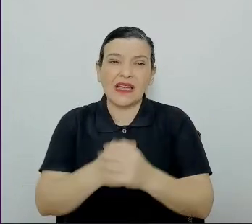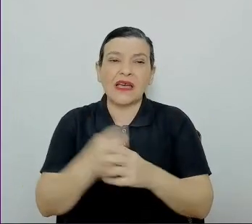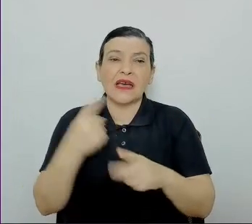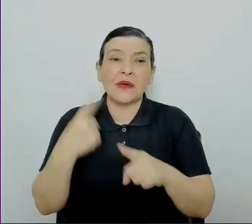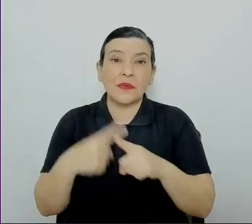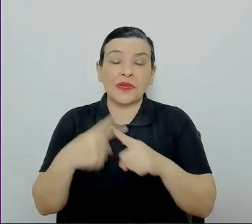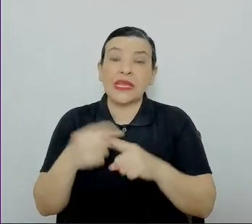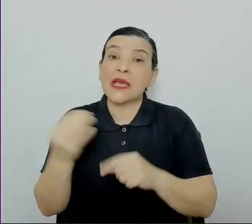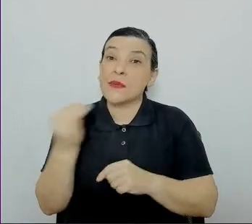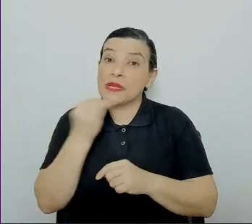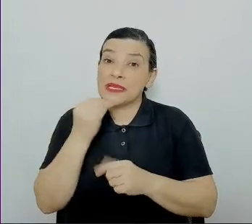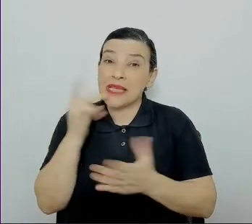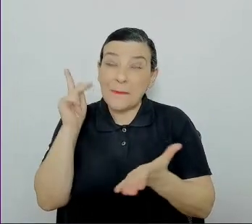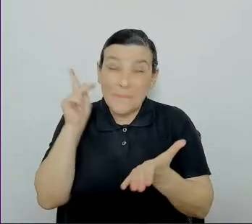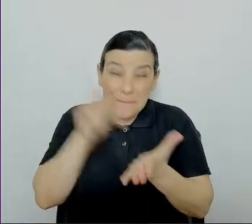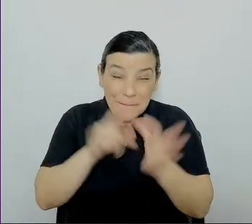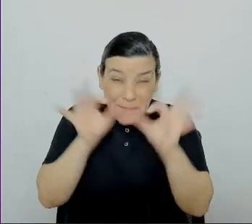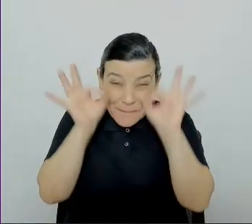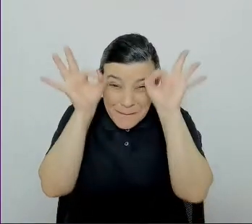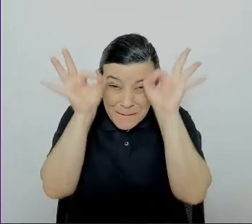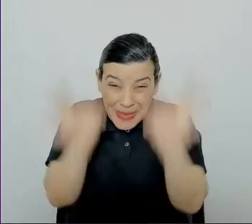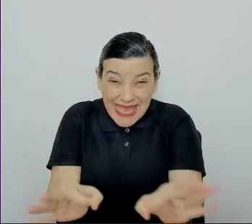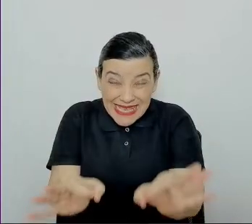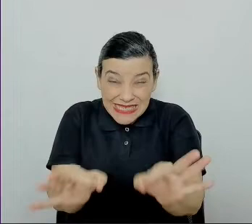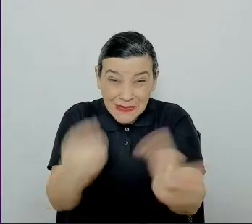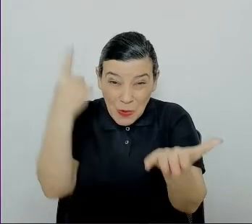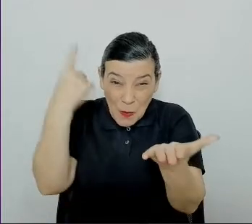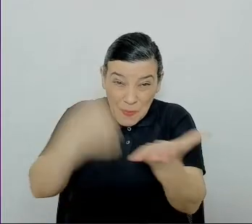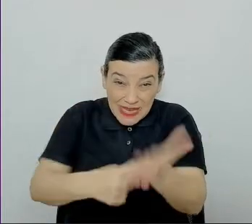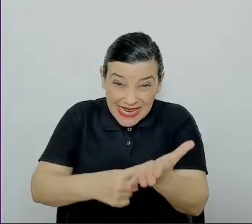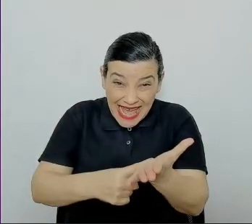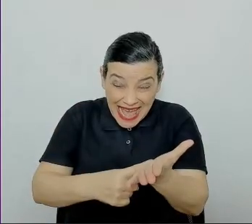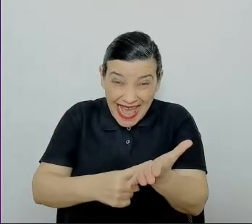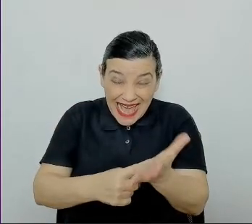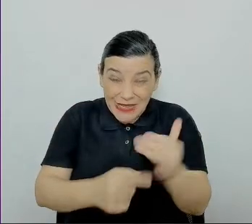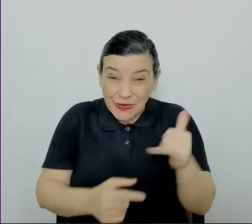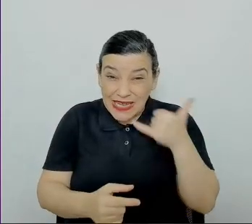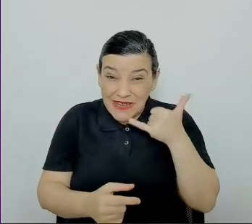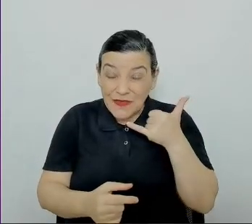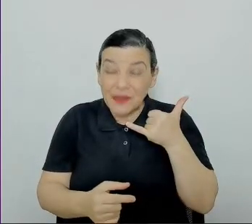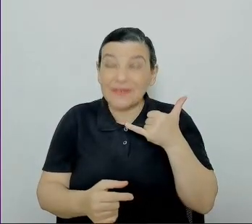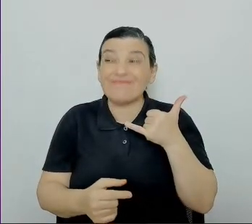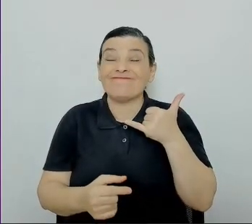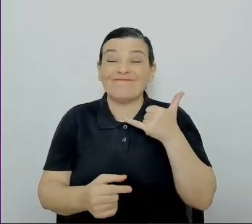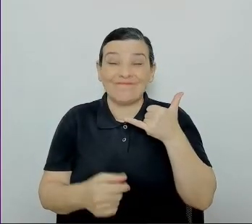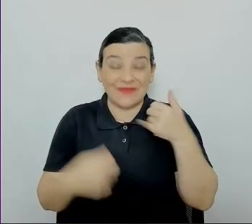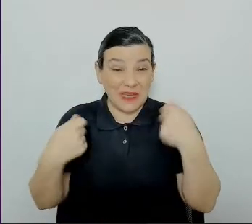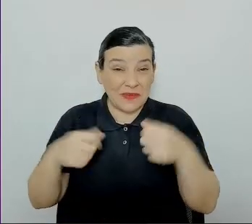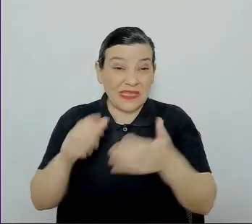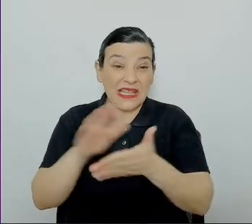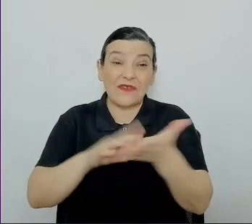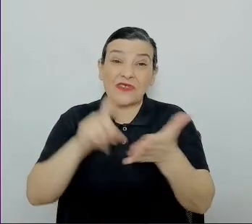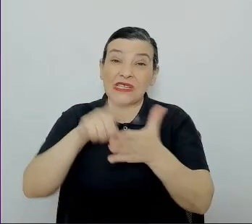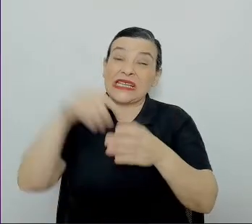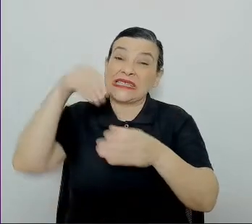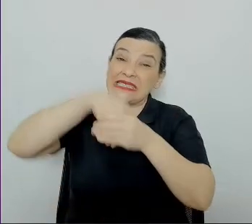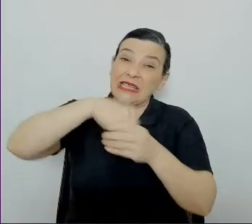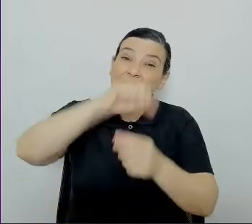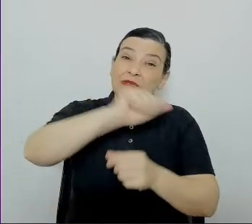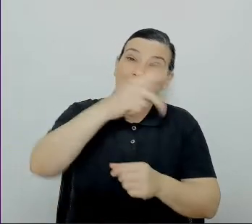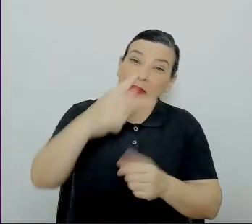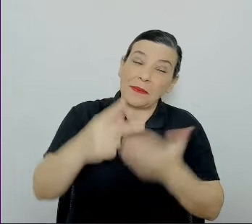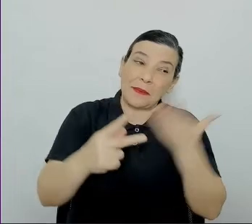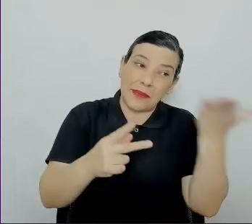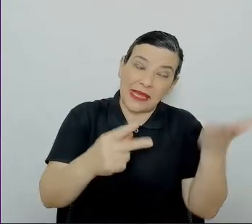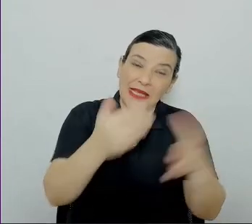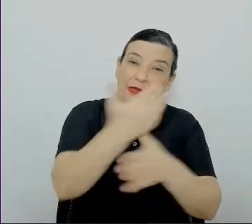agendamento ponta a ponta, como era originalmente no telefone, ia ter que ter uma funcionalidade no aplicativo do taxista, ele ia ter que